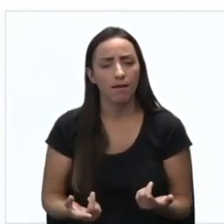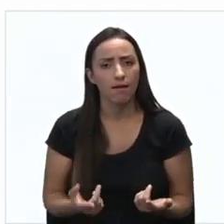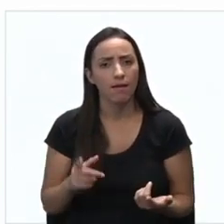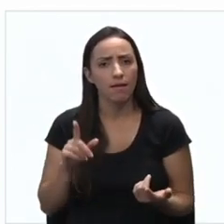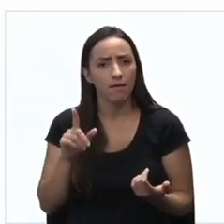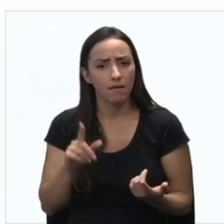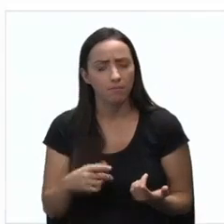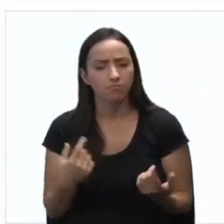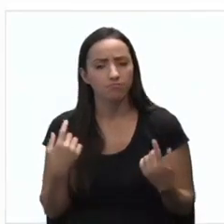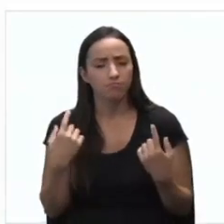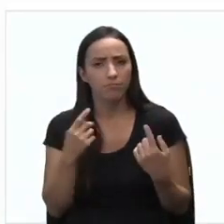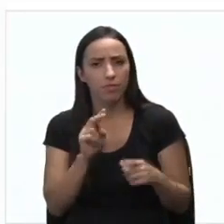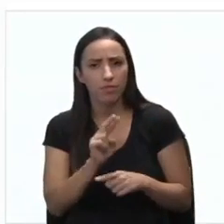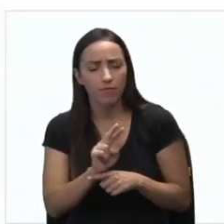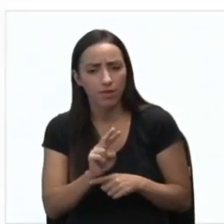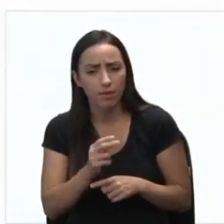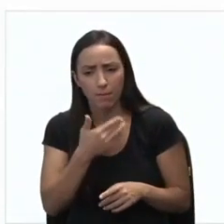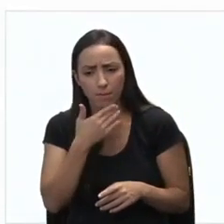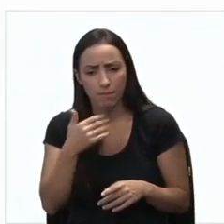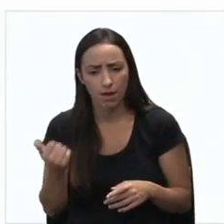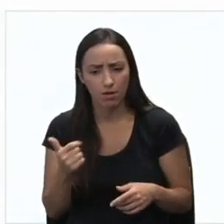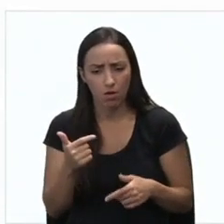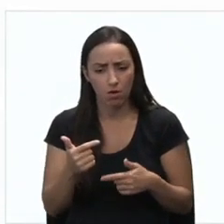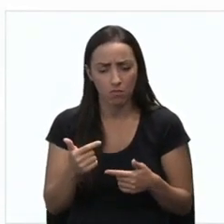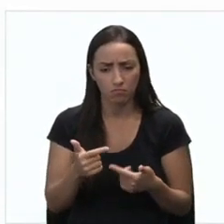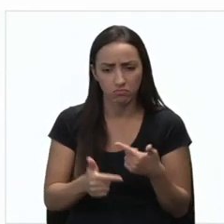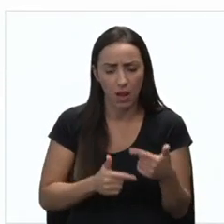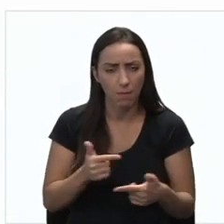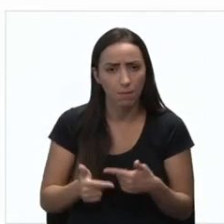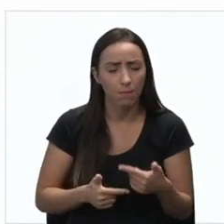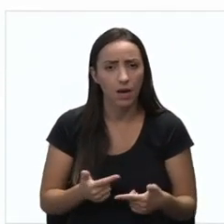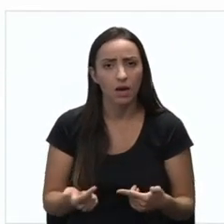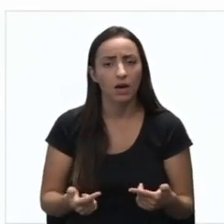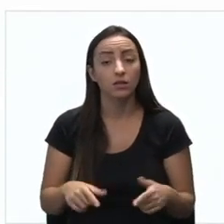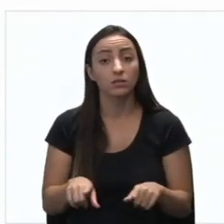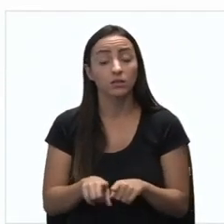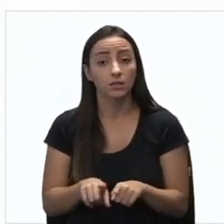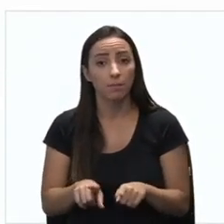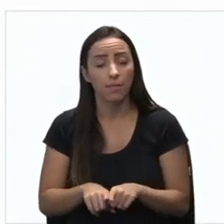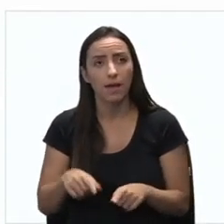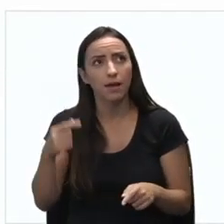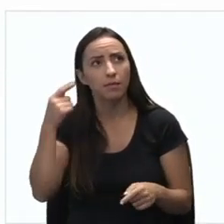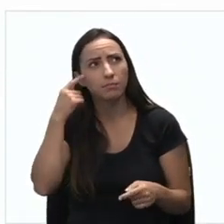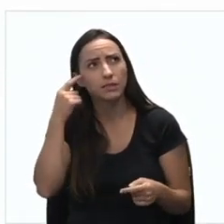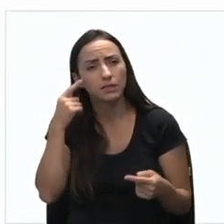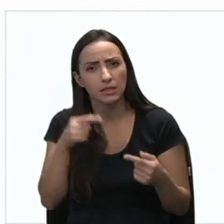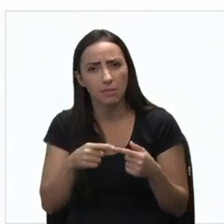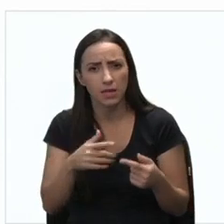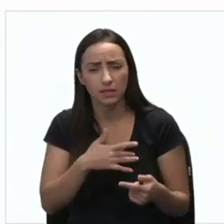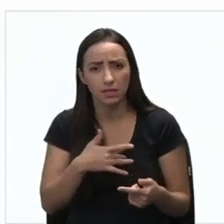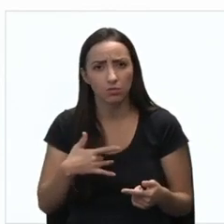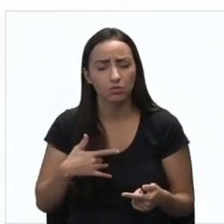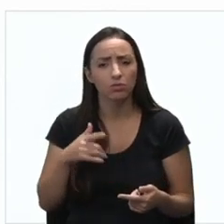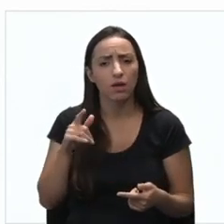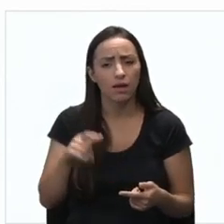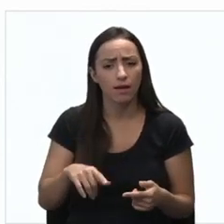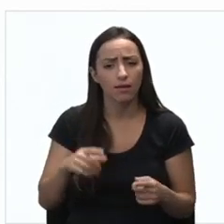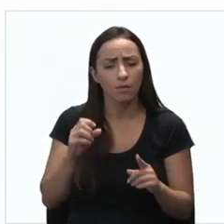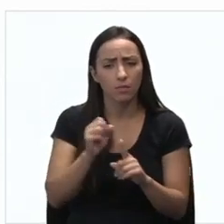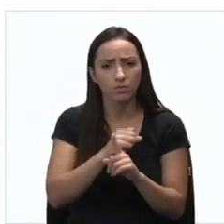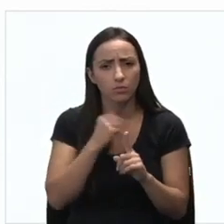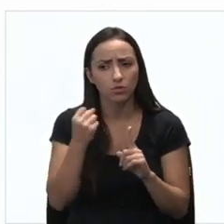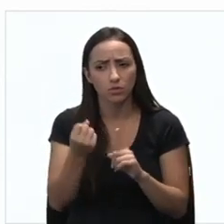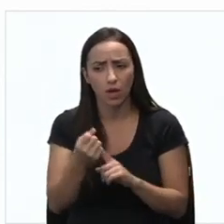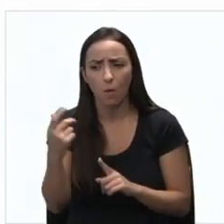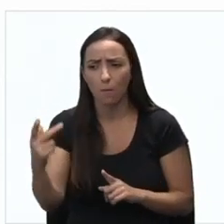no Brasil, defender melhores condições de trabalho e da concepção de saúde como uma questão social e